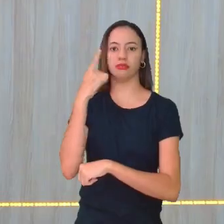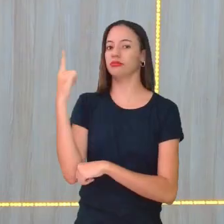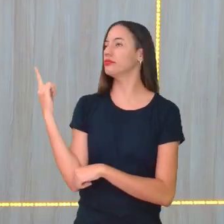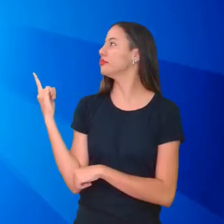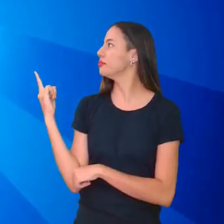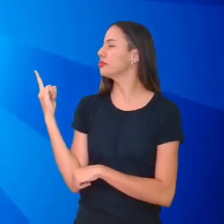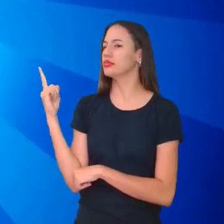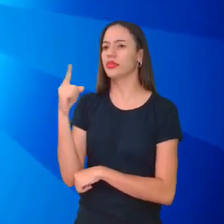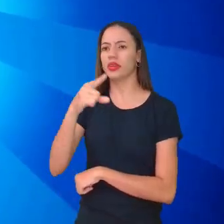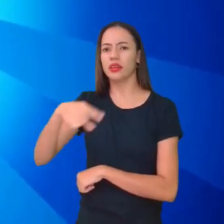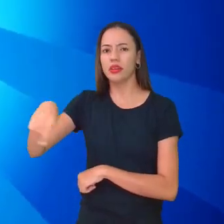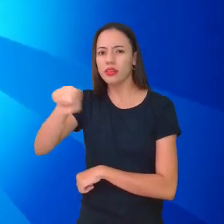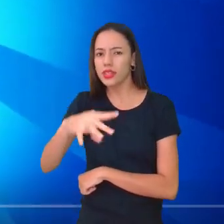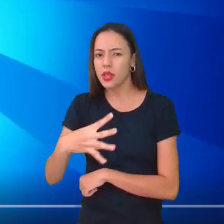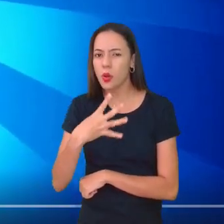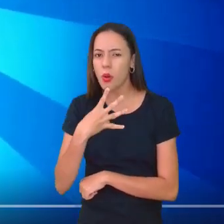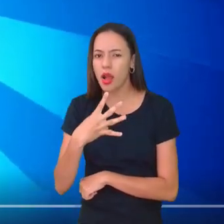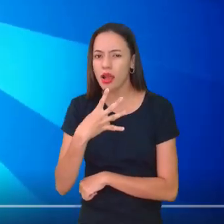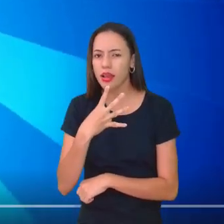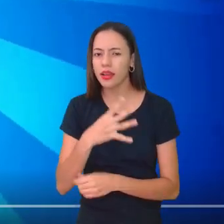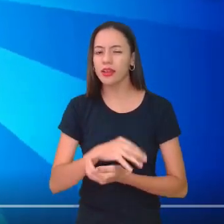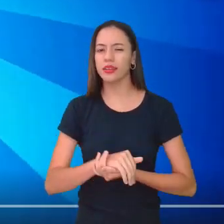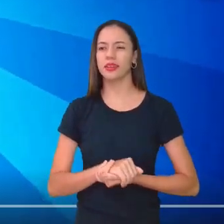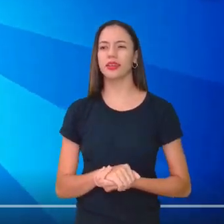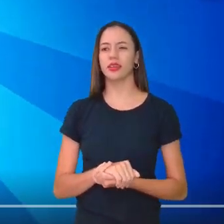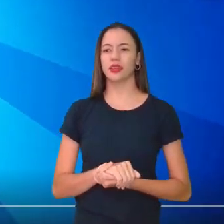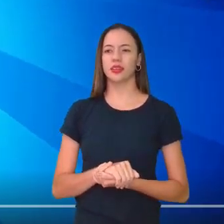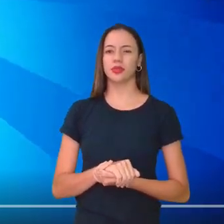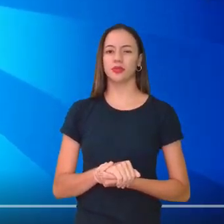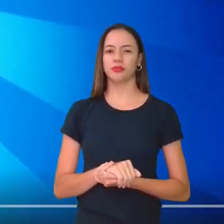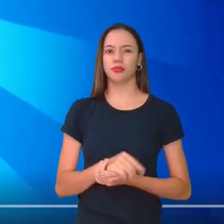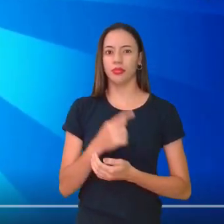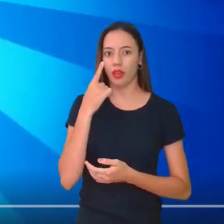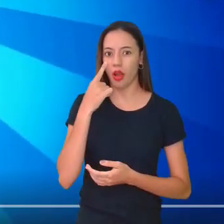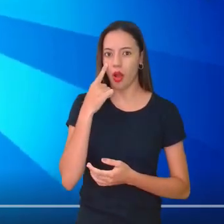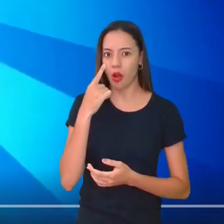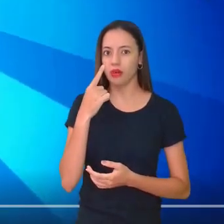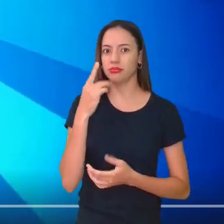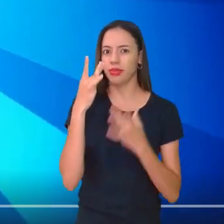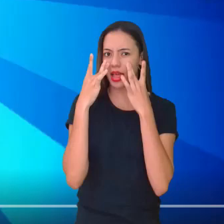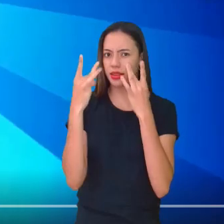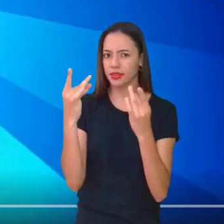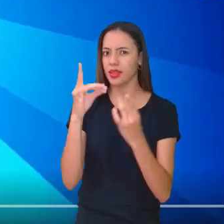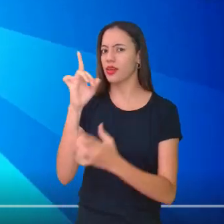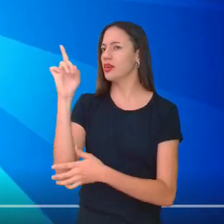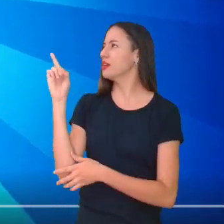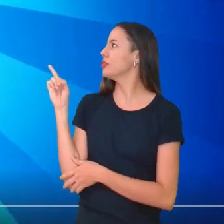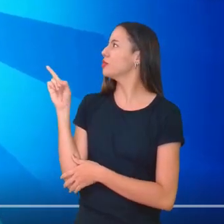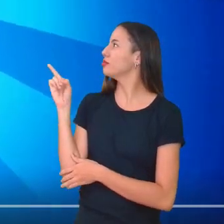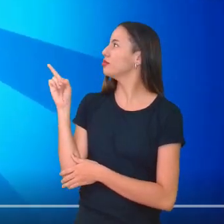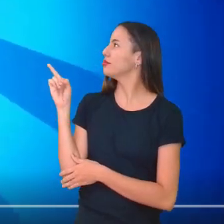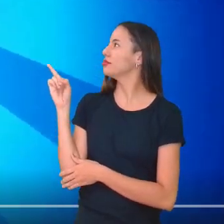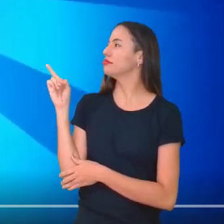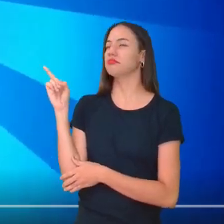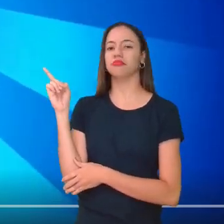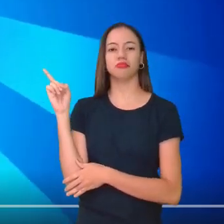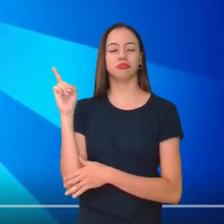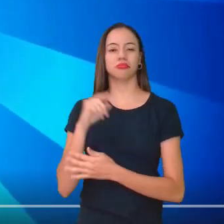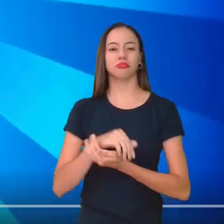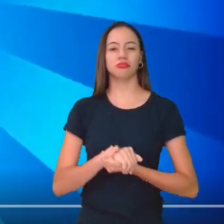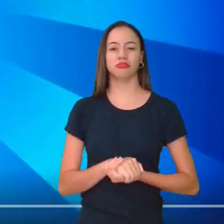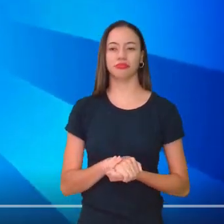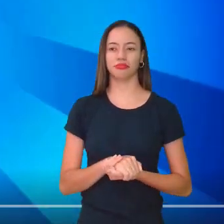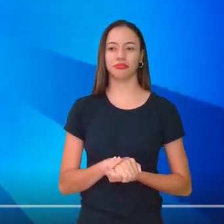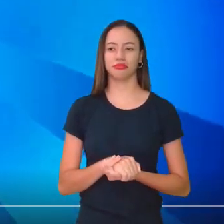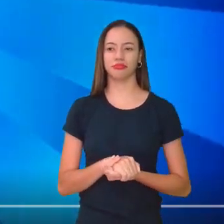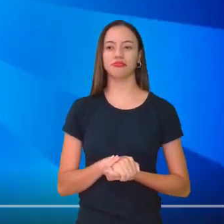vocês conhecem esse personagem? E aí, ó, presta atenção nele. Aí, ó,